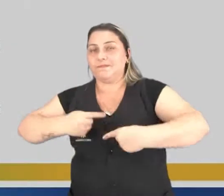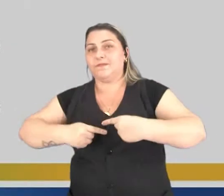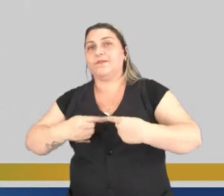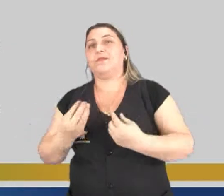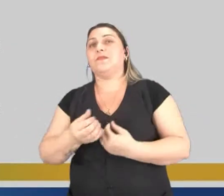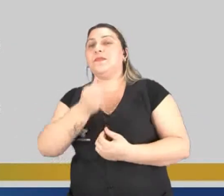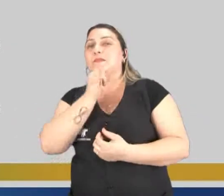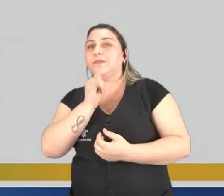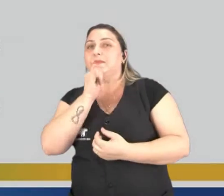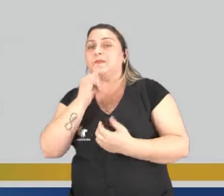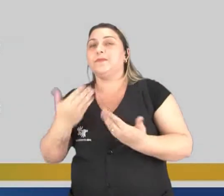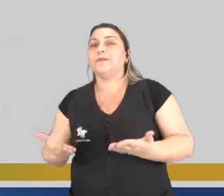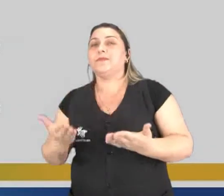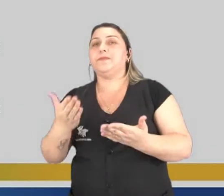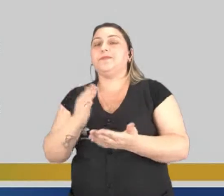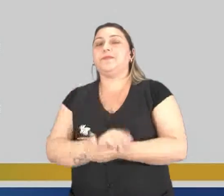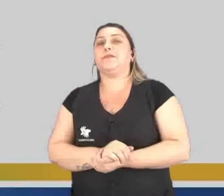como